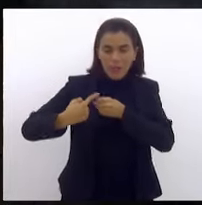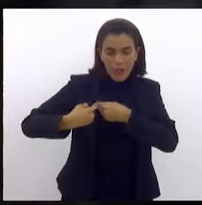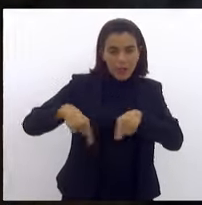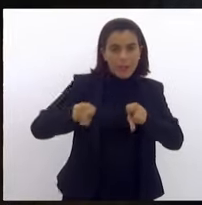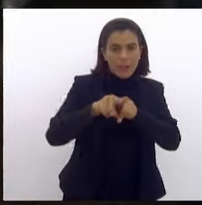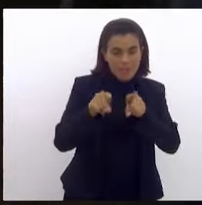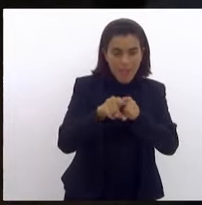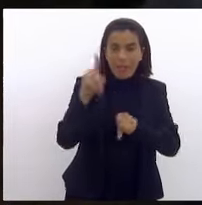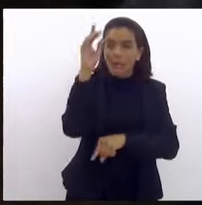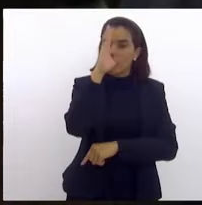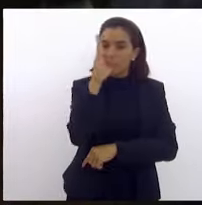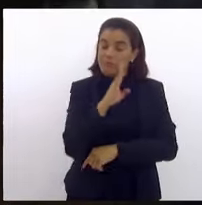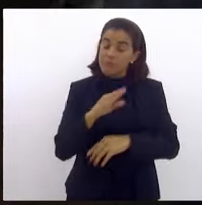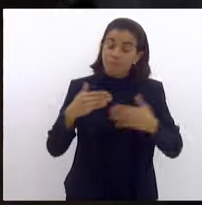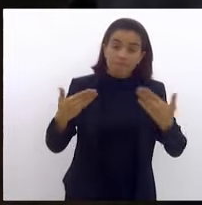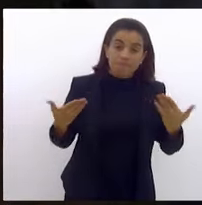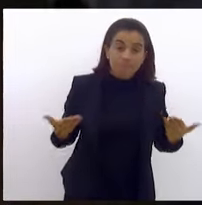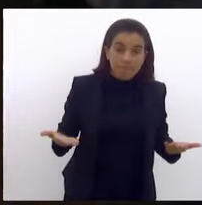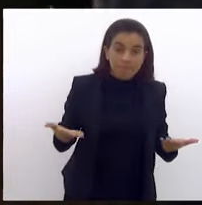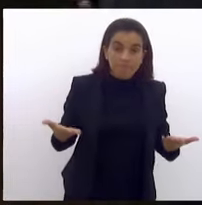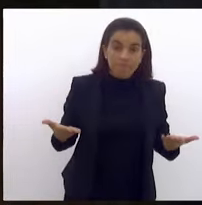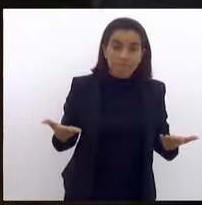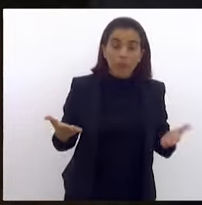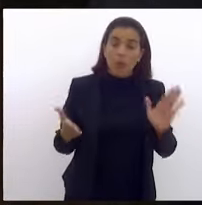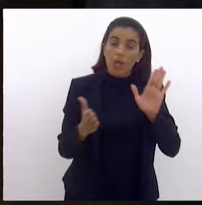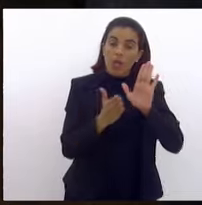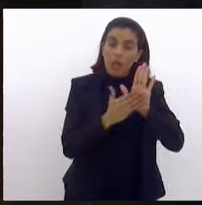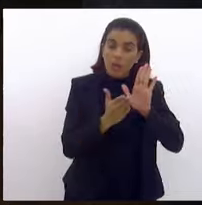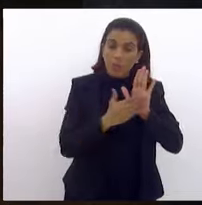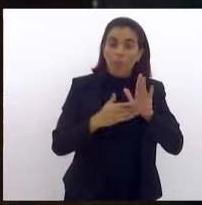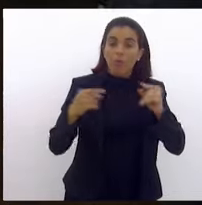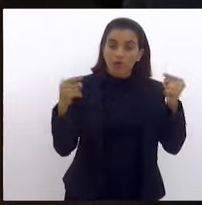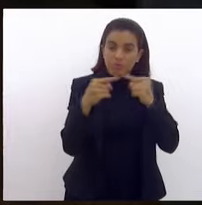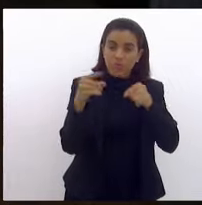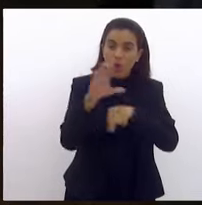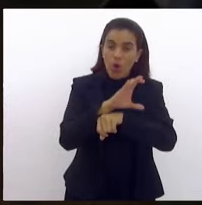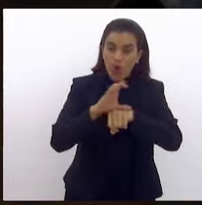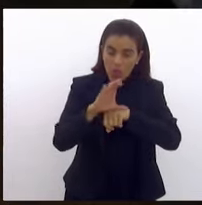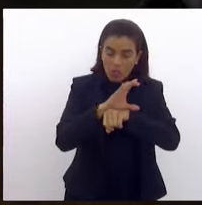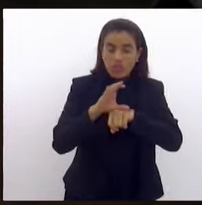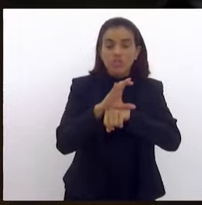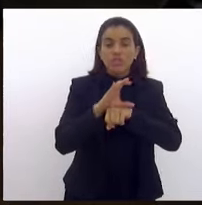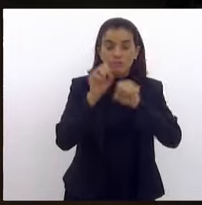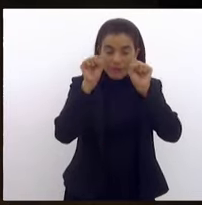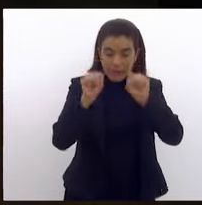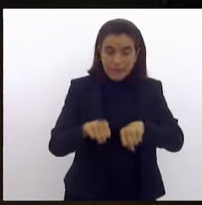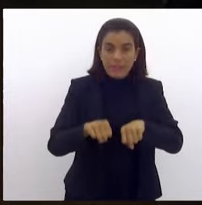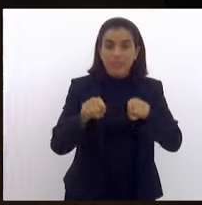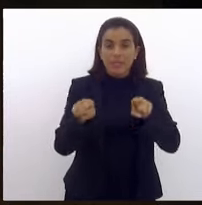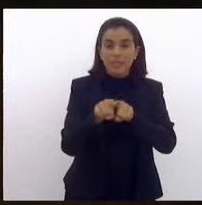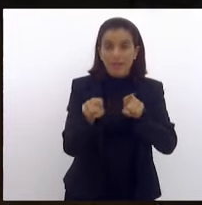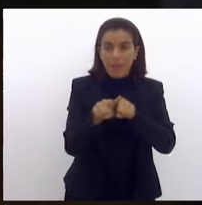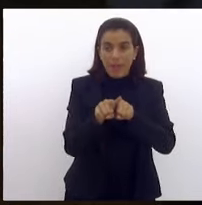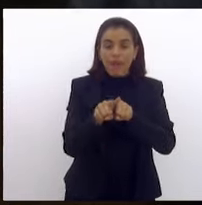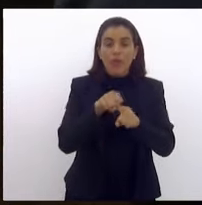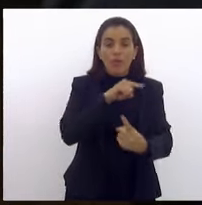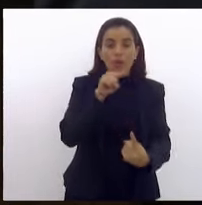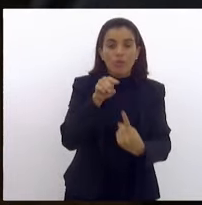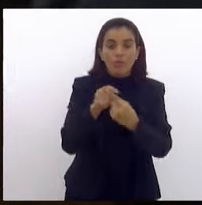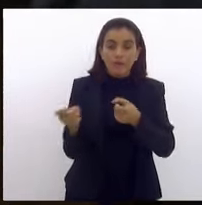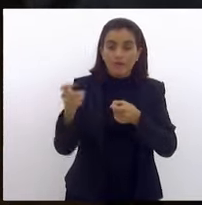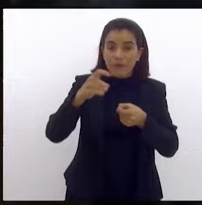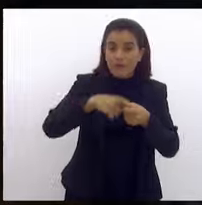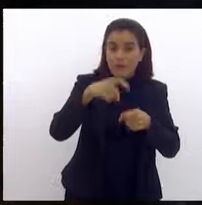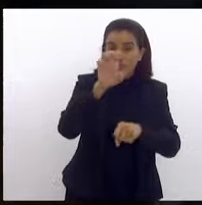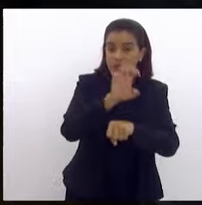Estado e que é do Brasil. Portanto, uma proposta constitucional, legal, como queira, e que tem o condão de devolver ao Estado do